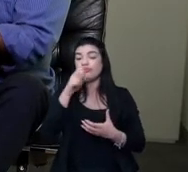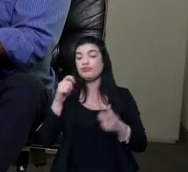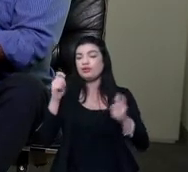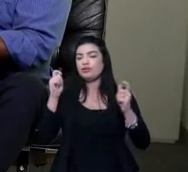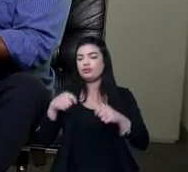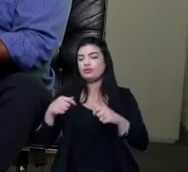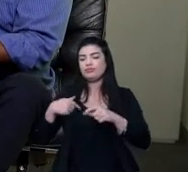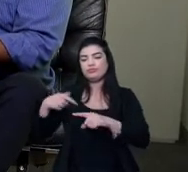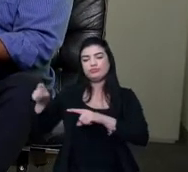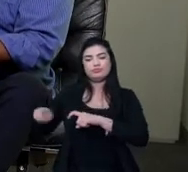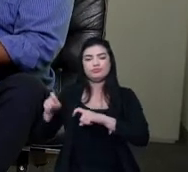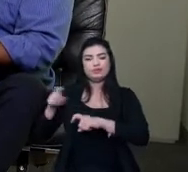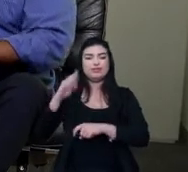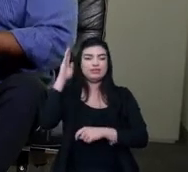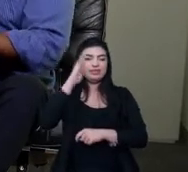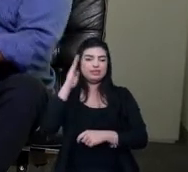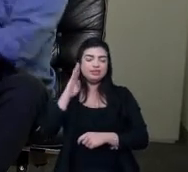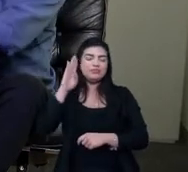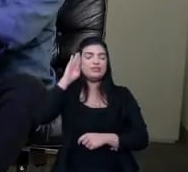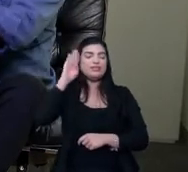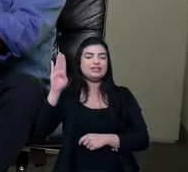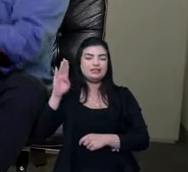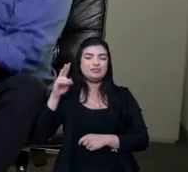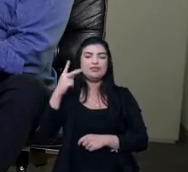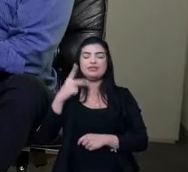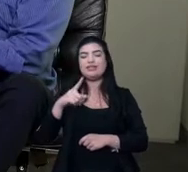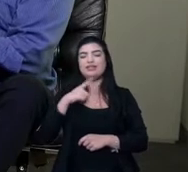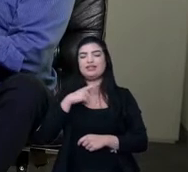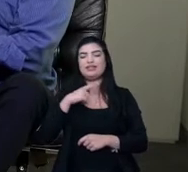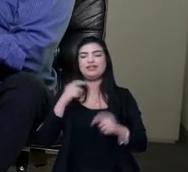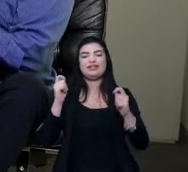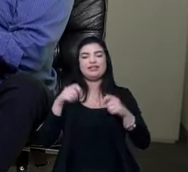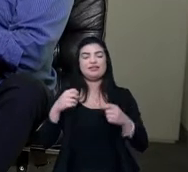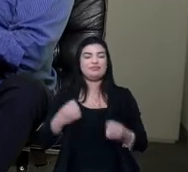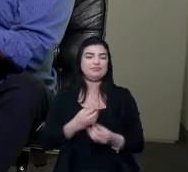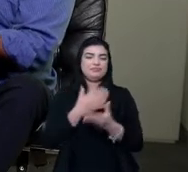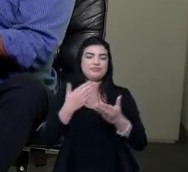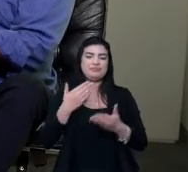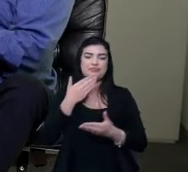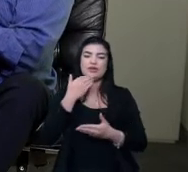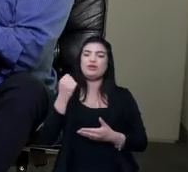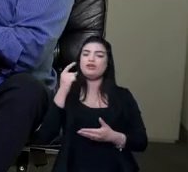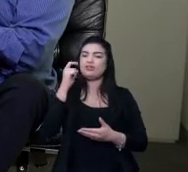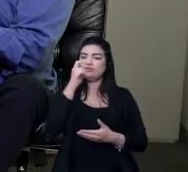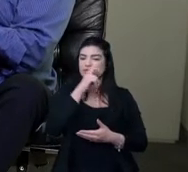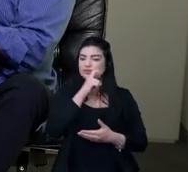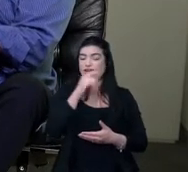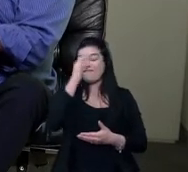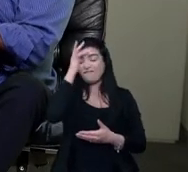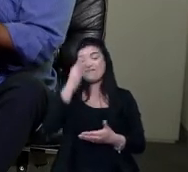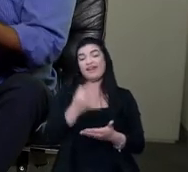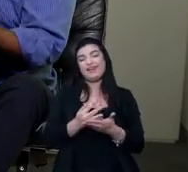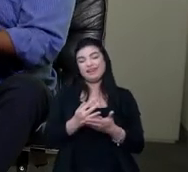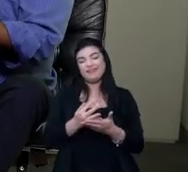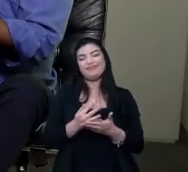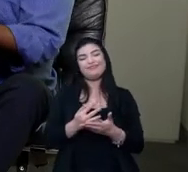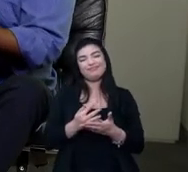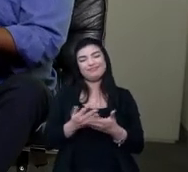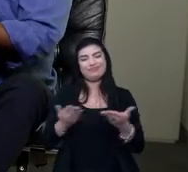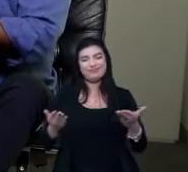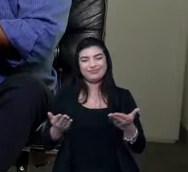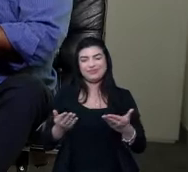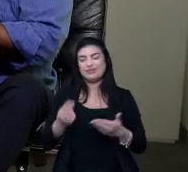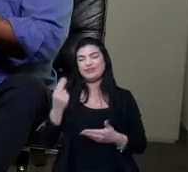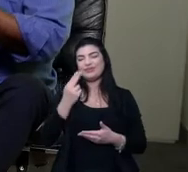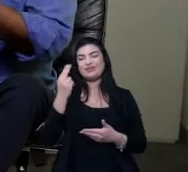o brasileiro, principalmente do sertão, tem, para poder ultrapassar aquilo que ele tem dificuldade. A fé, né? E ali não adianta a gente às vezes dizer que é